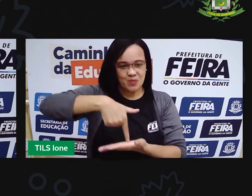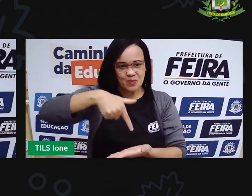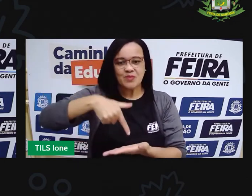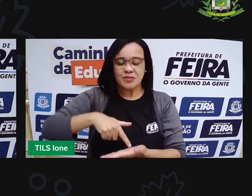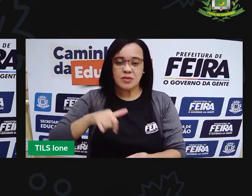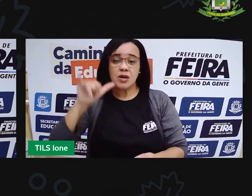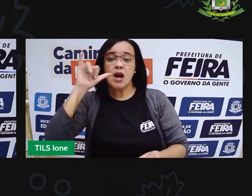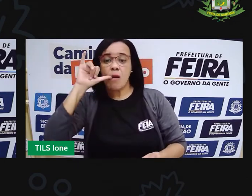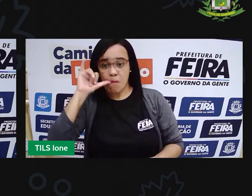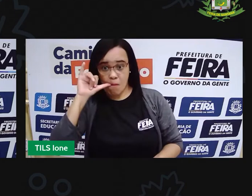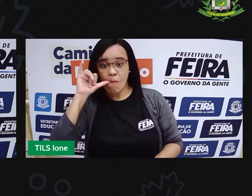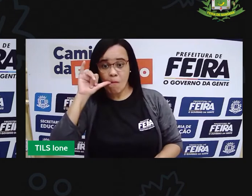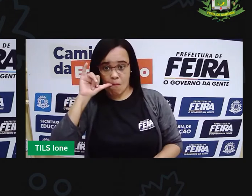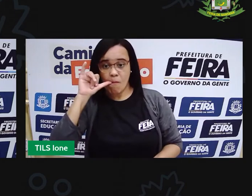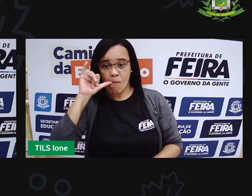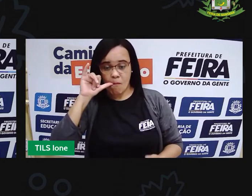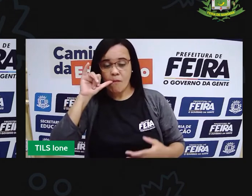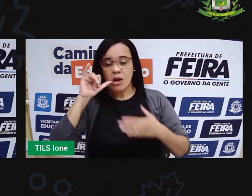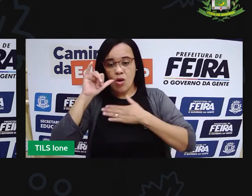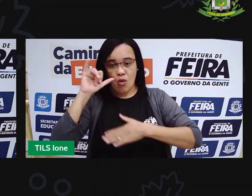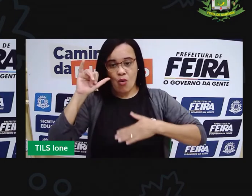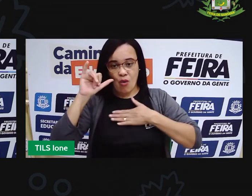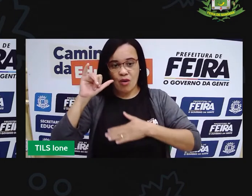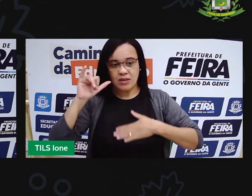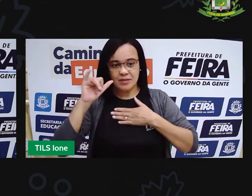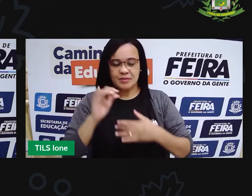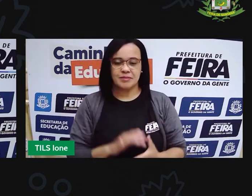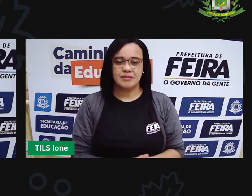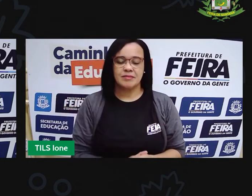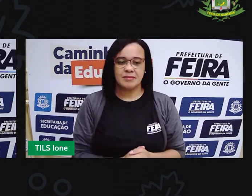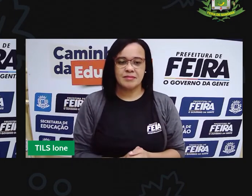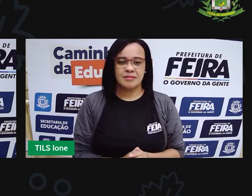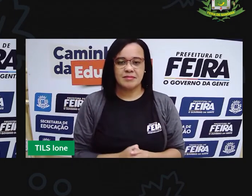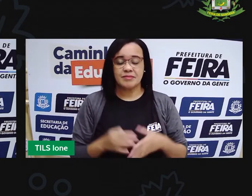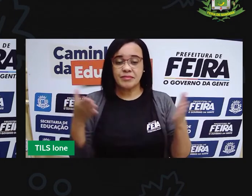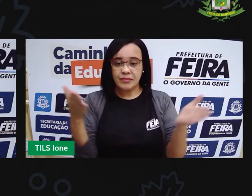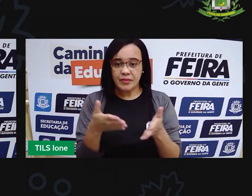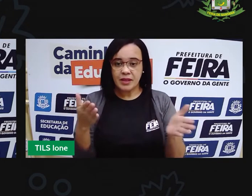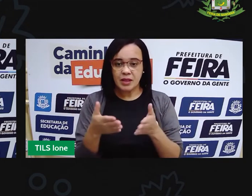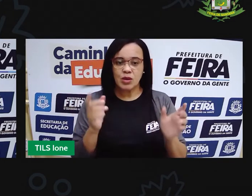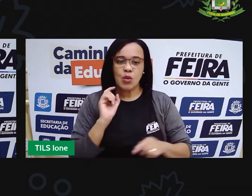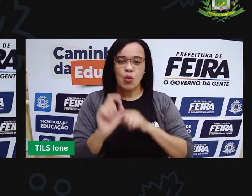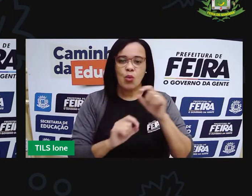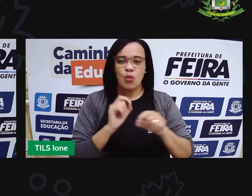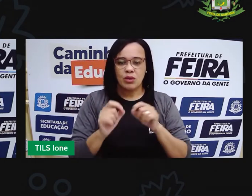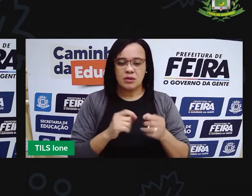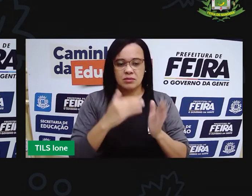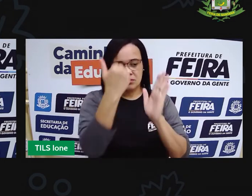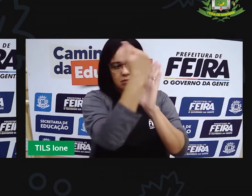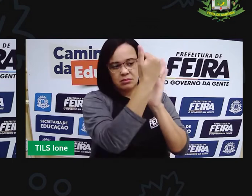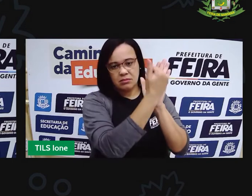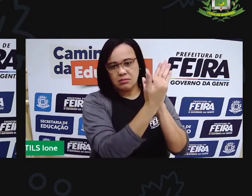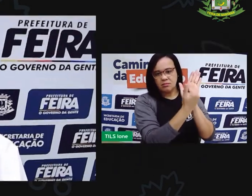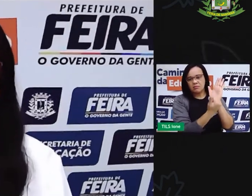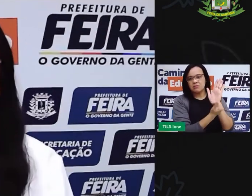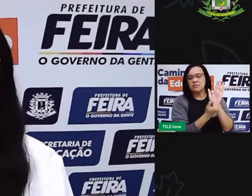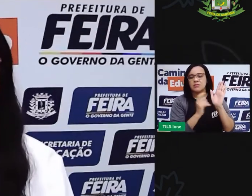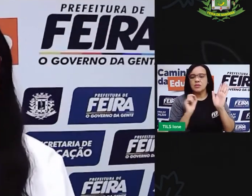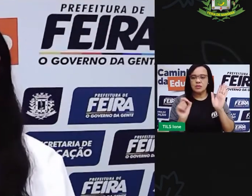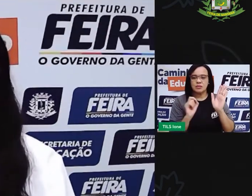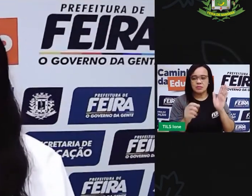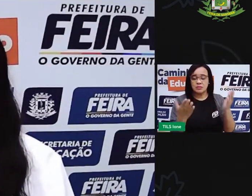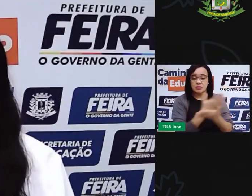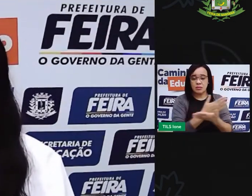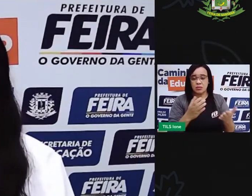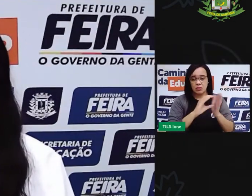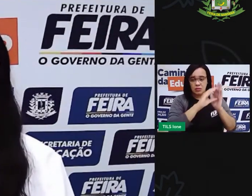Manda um cachimbo também. Agora, crianças, a gente vai listar aqui algumas